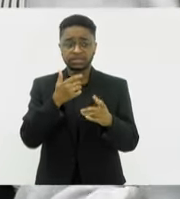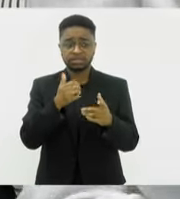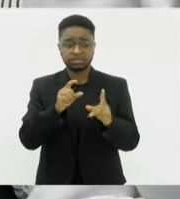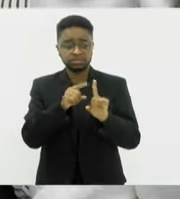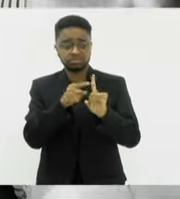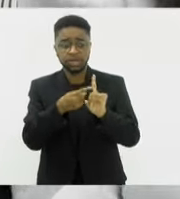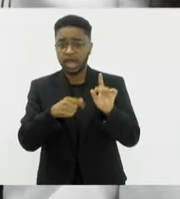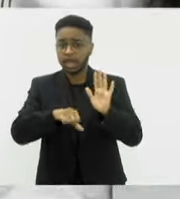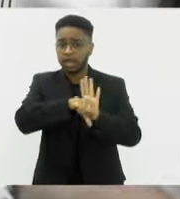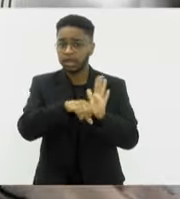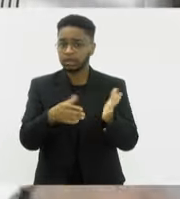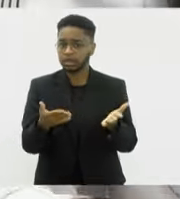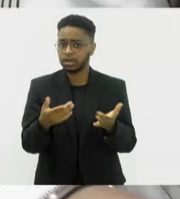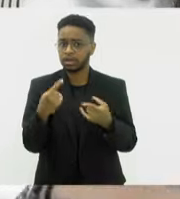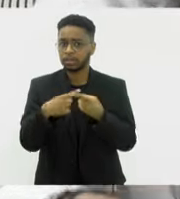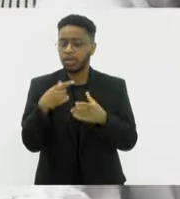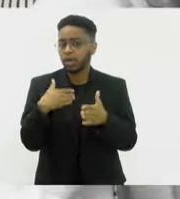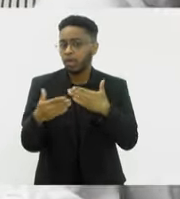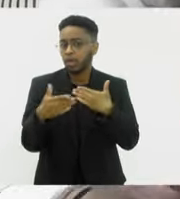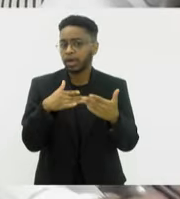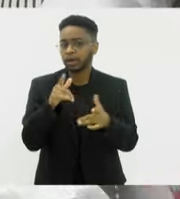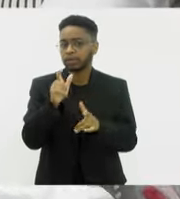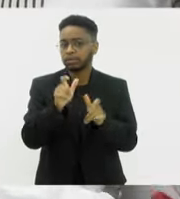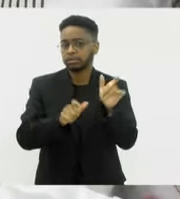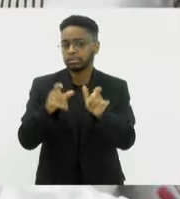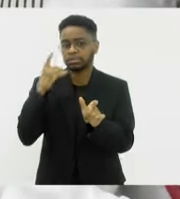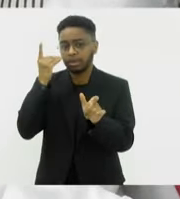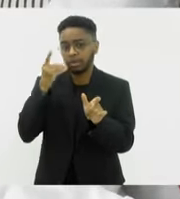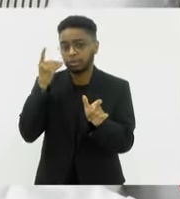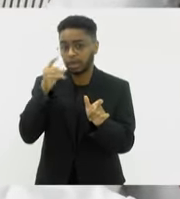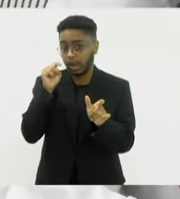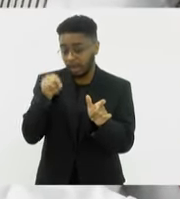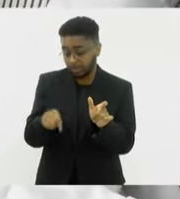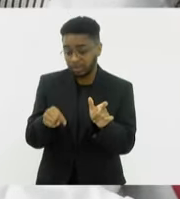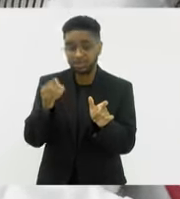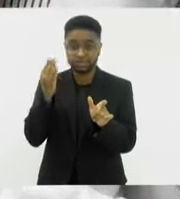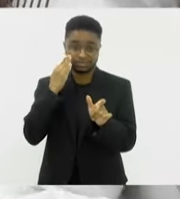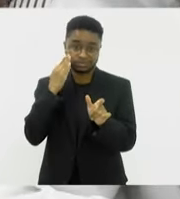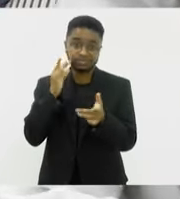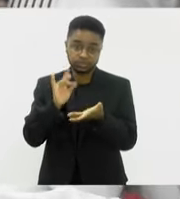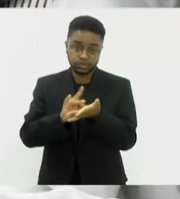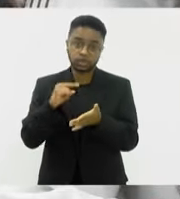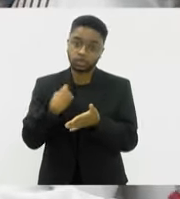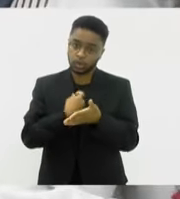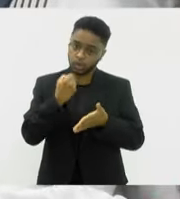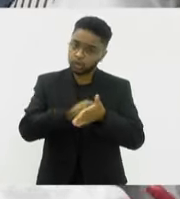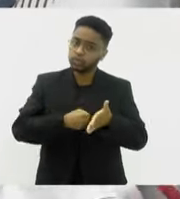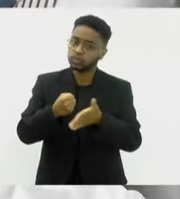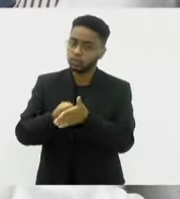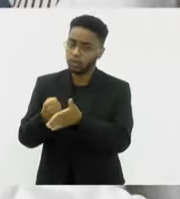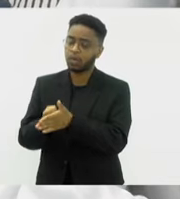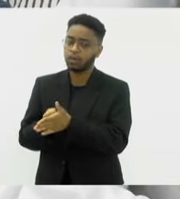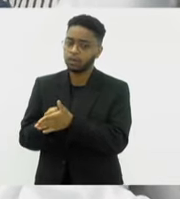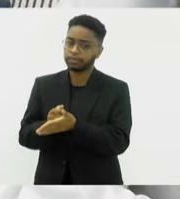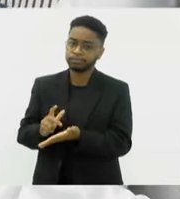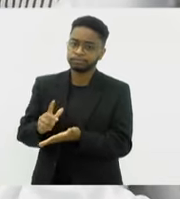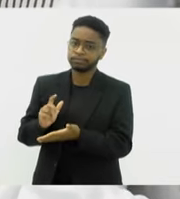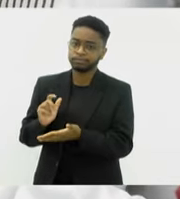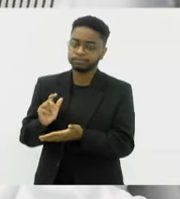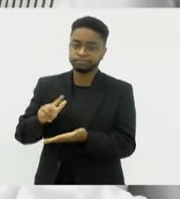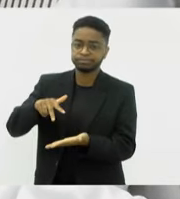maternidade. Qualquer deputado que aqui está, né, sabe que o quanto que a gente lutou para estar aqui, o quanto que dá a